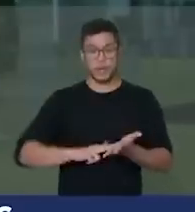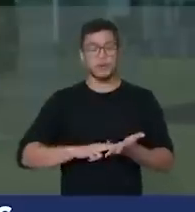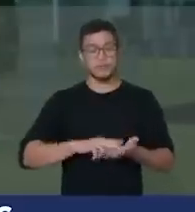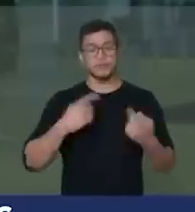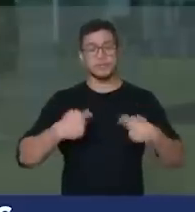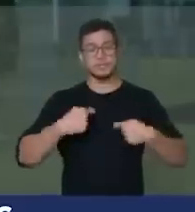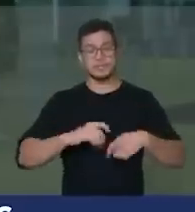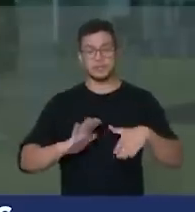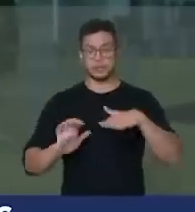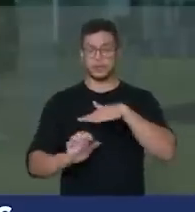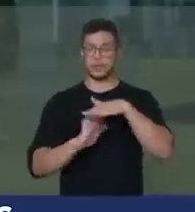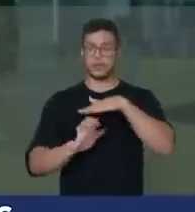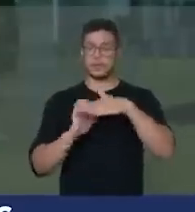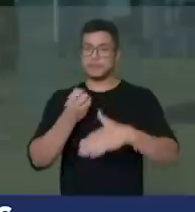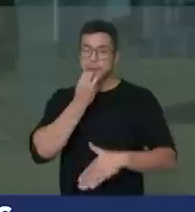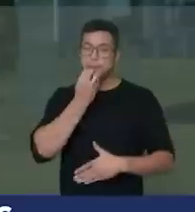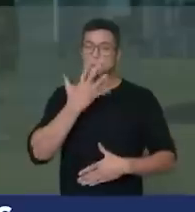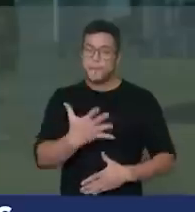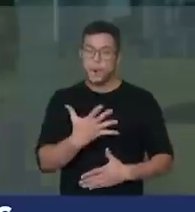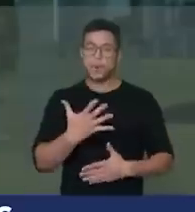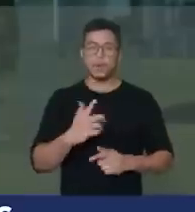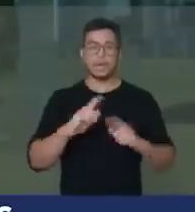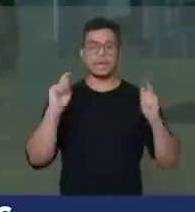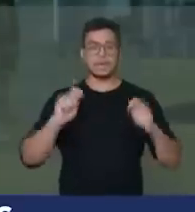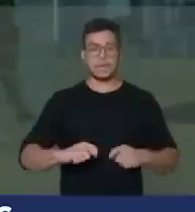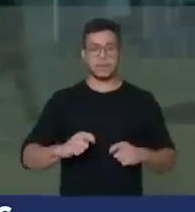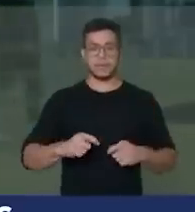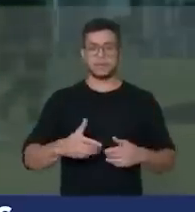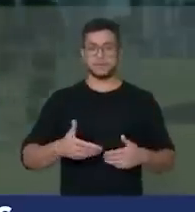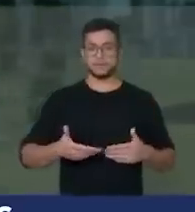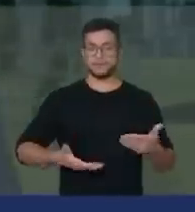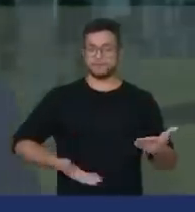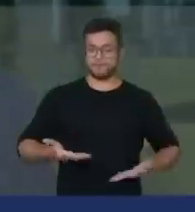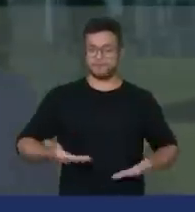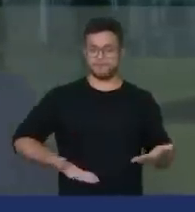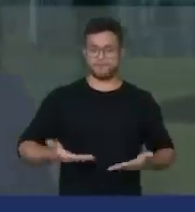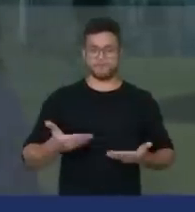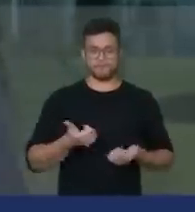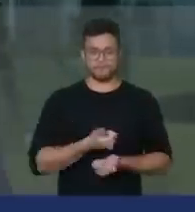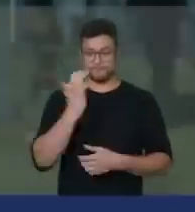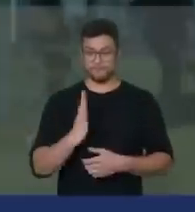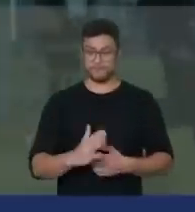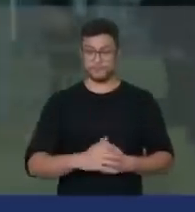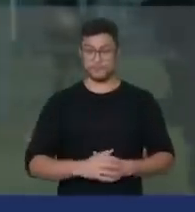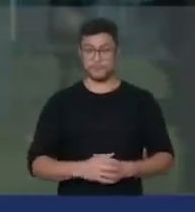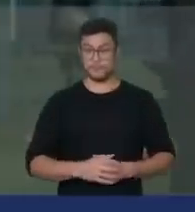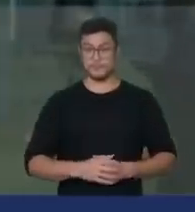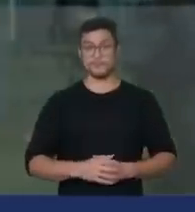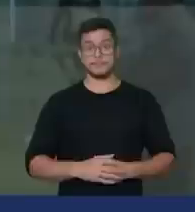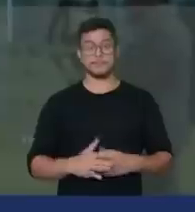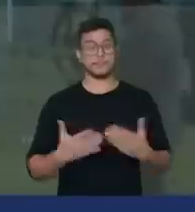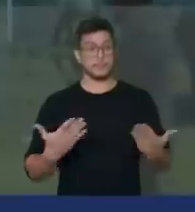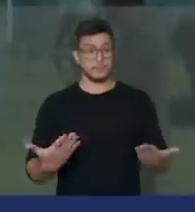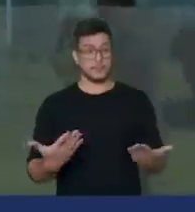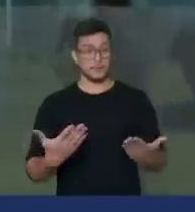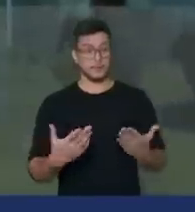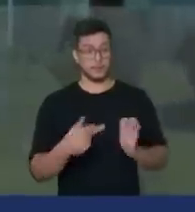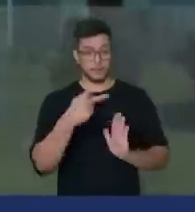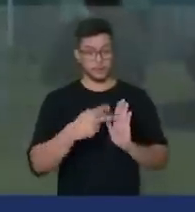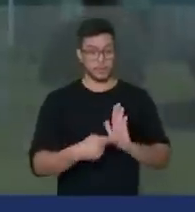saudável e continuar prestando um grande serviço para o Brasil. Aliás, esse projeto, um dos objetivos dele é manter a empresa